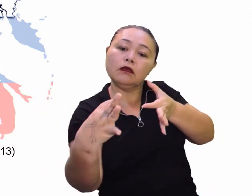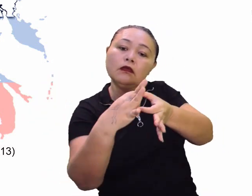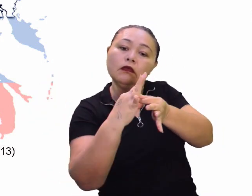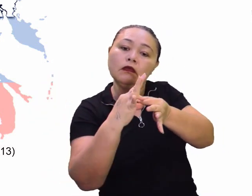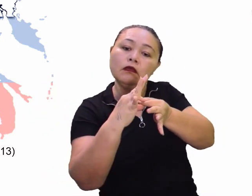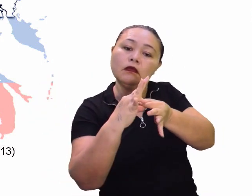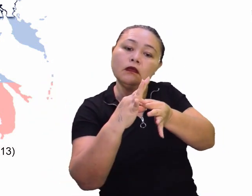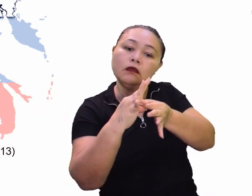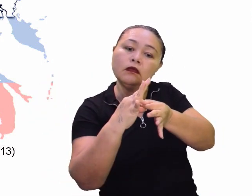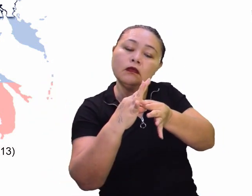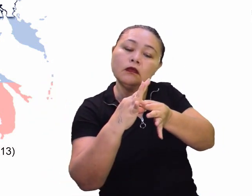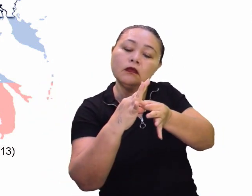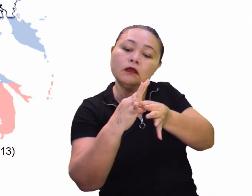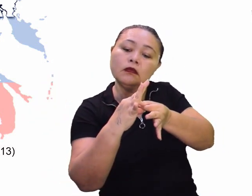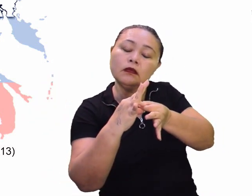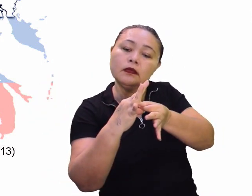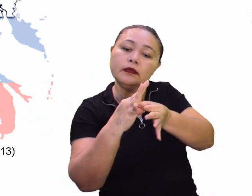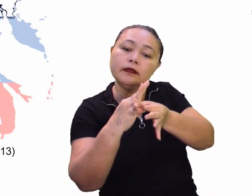profunda